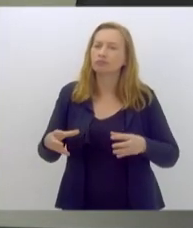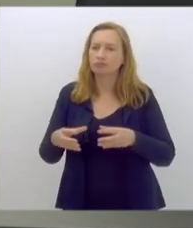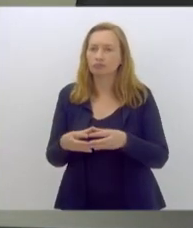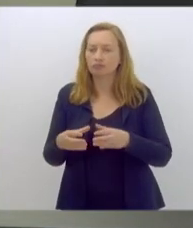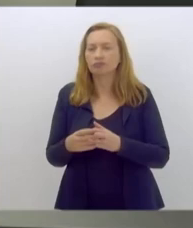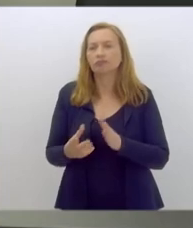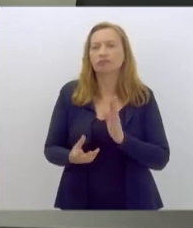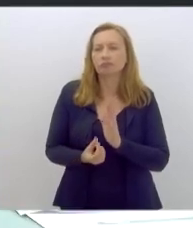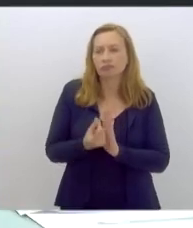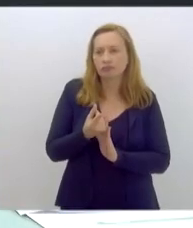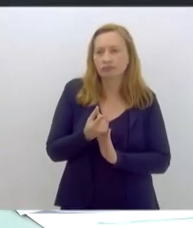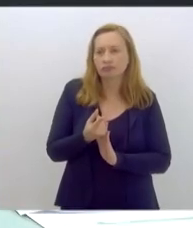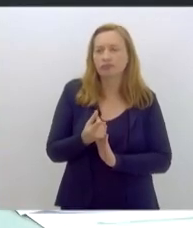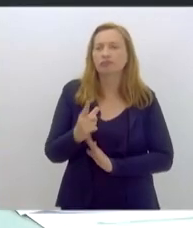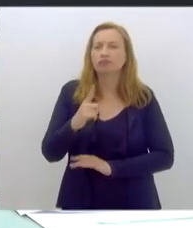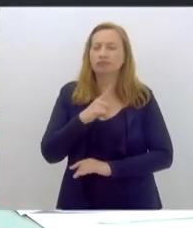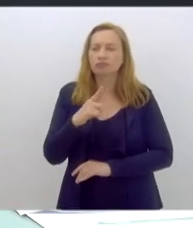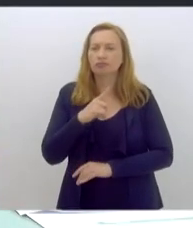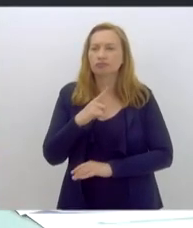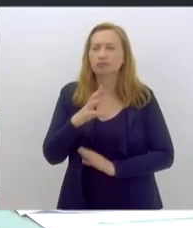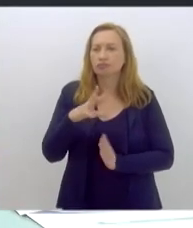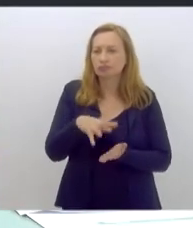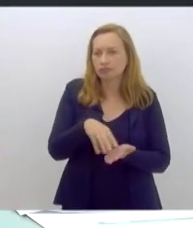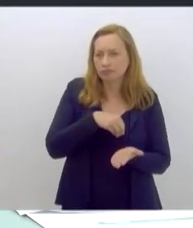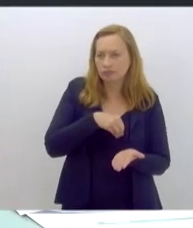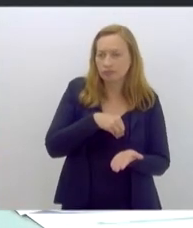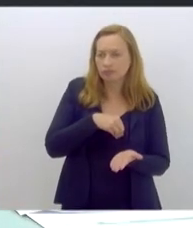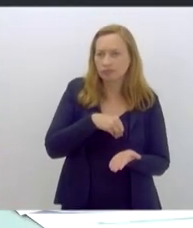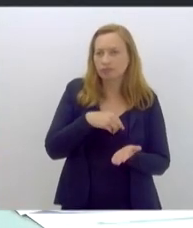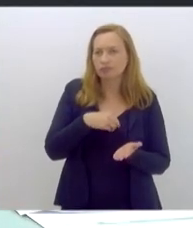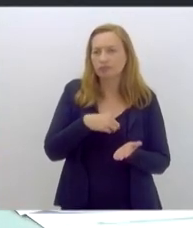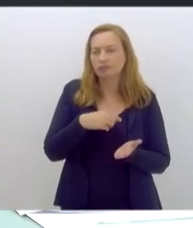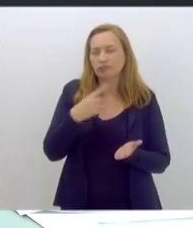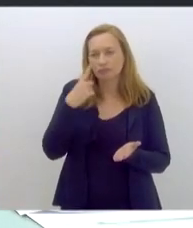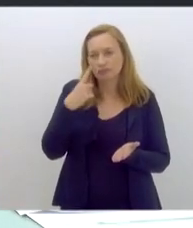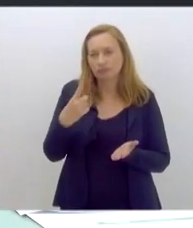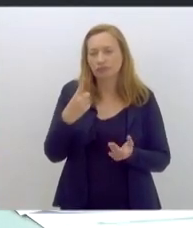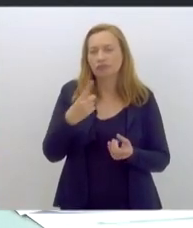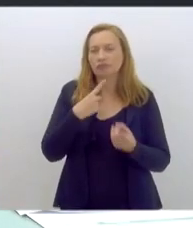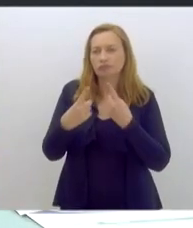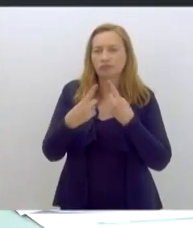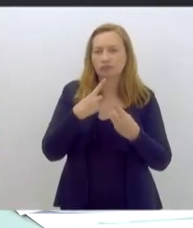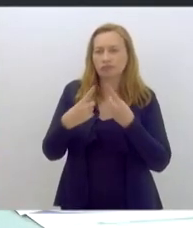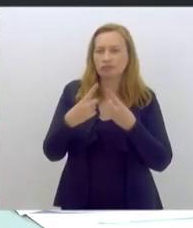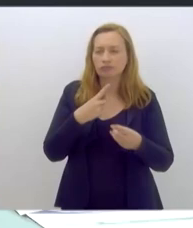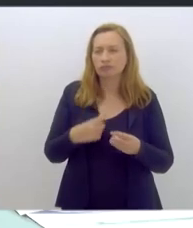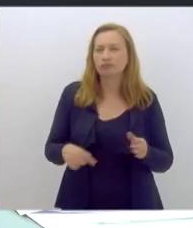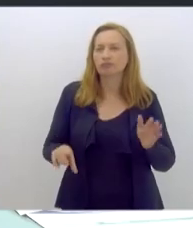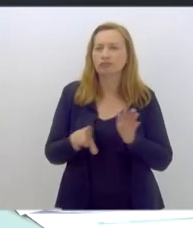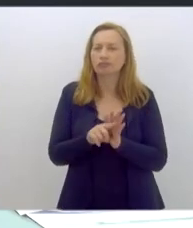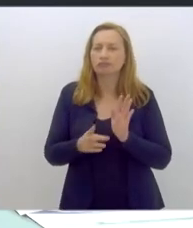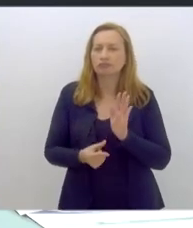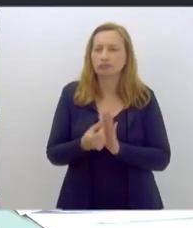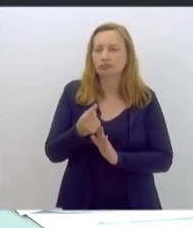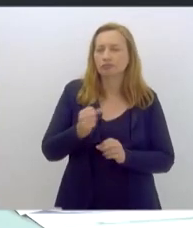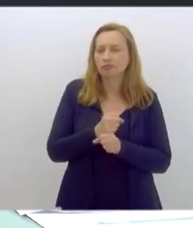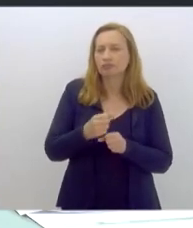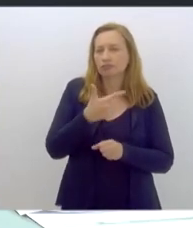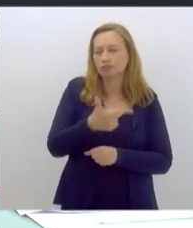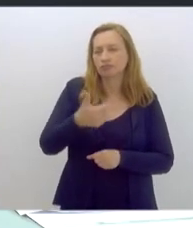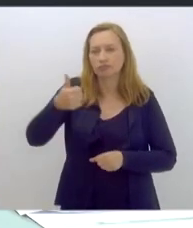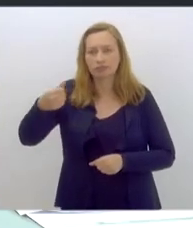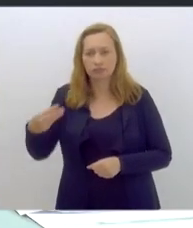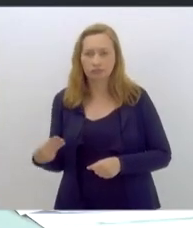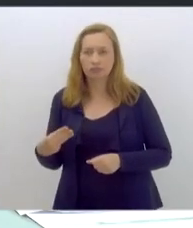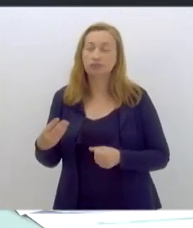orçamento tivesse uma cópia para ilustrar a discussão do orçamento da pílula de 2023 porque